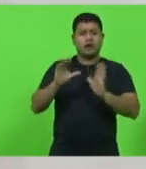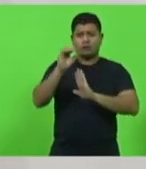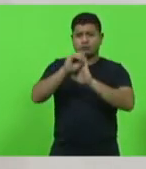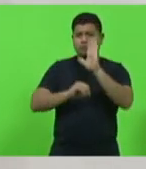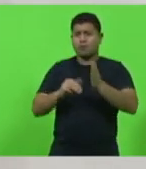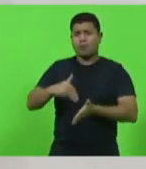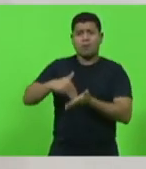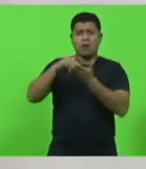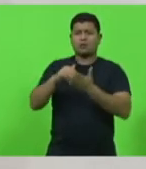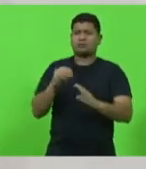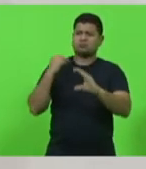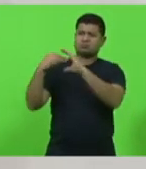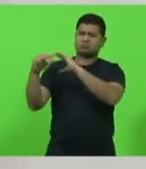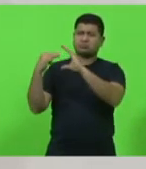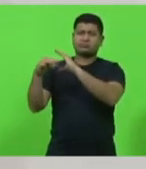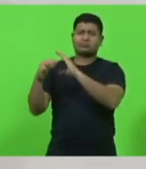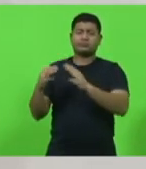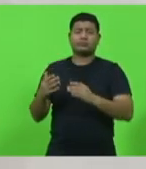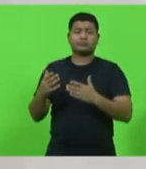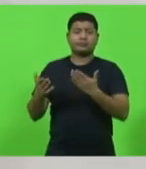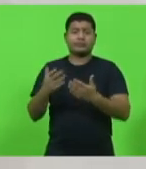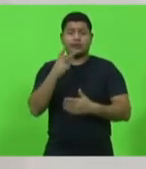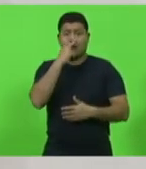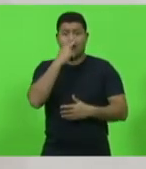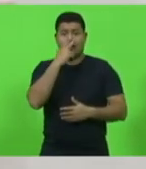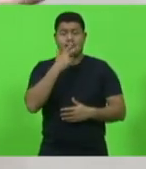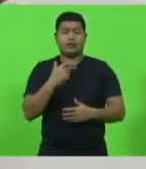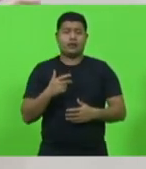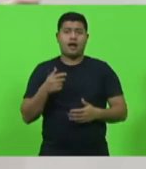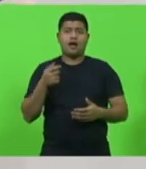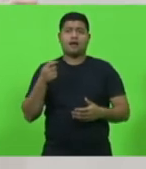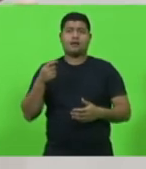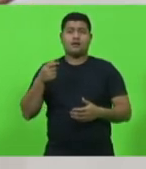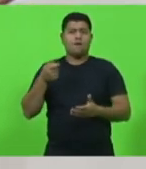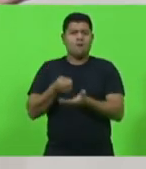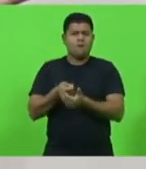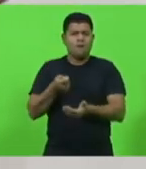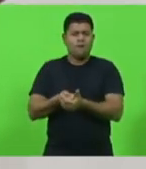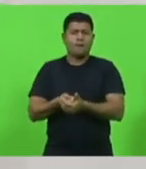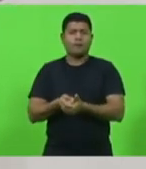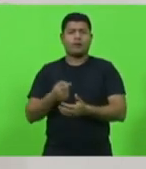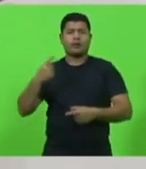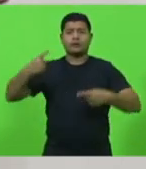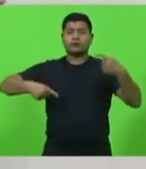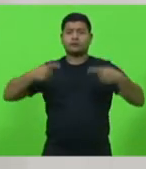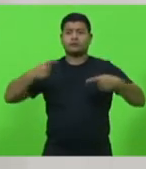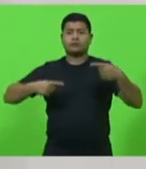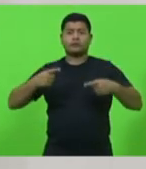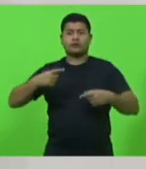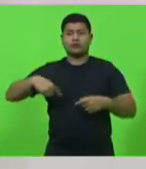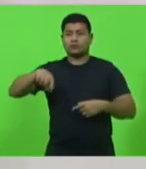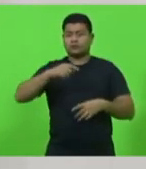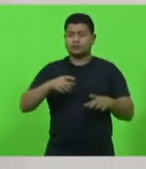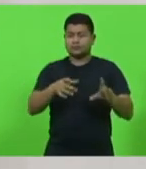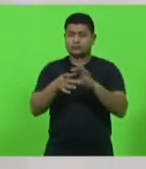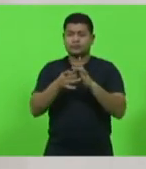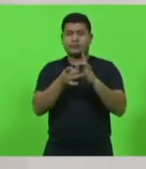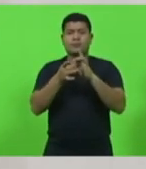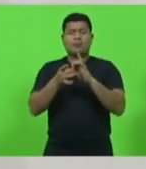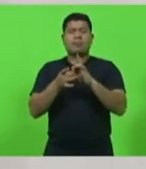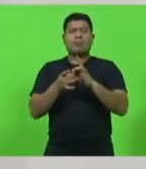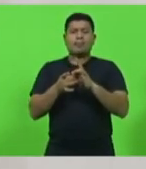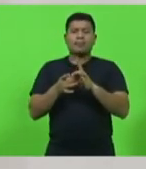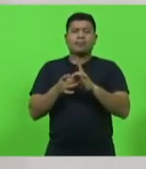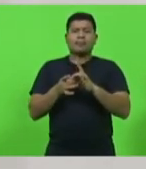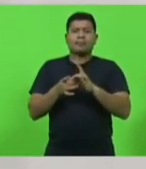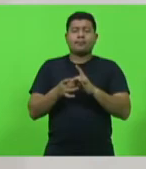moções, e quando você cobra, a discussão não fica uma discussão conjunta para querer